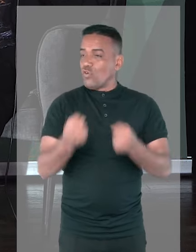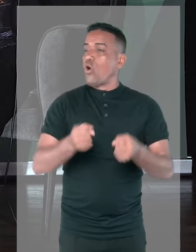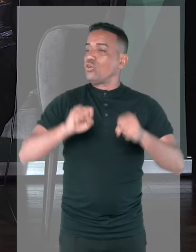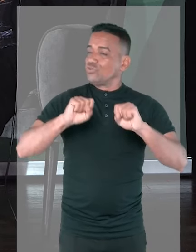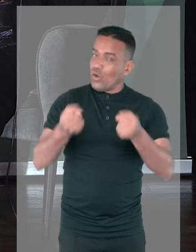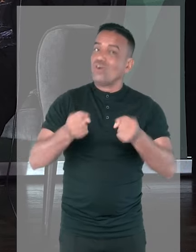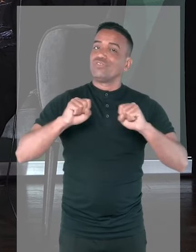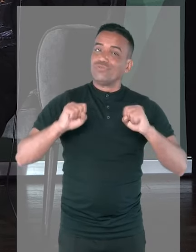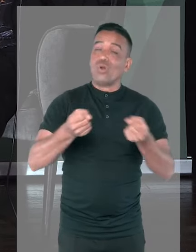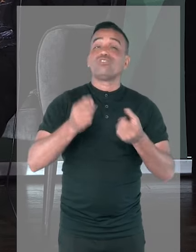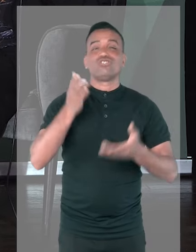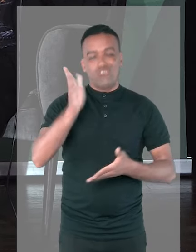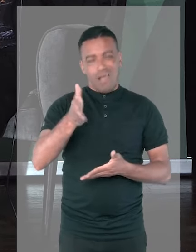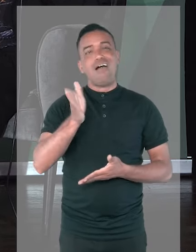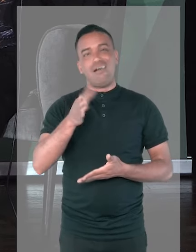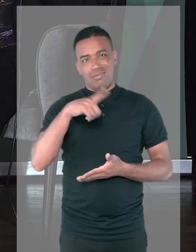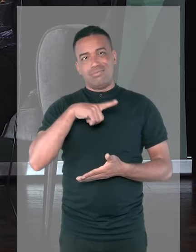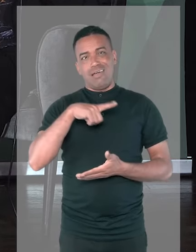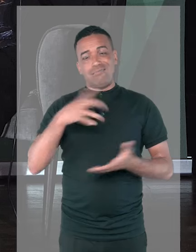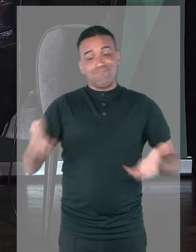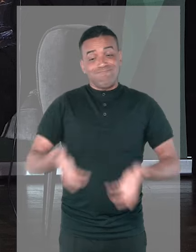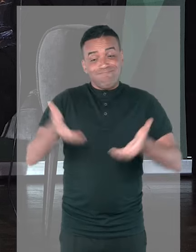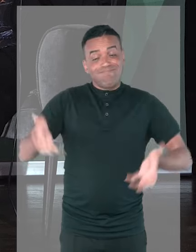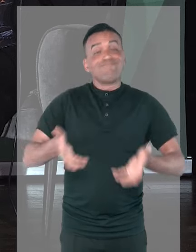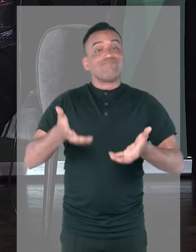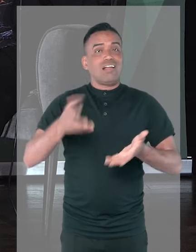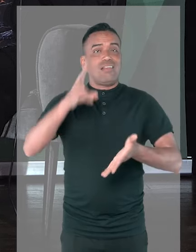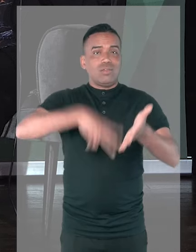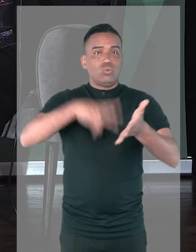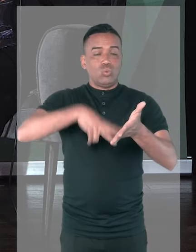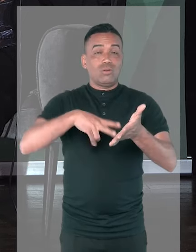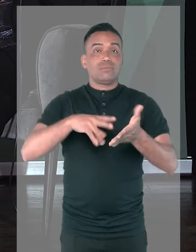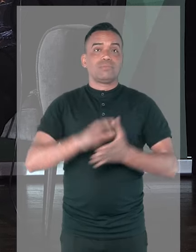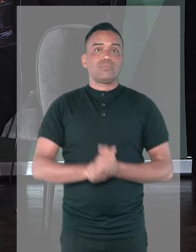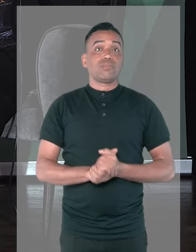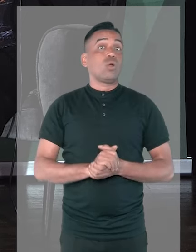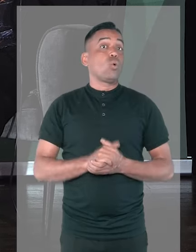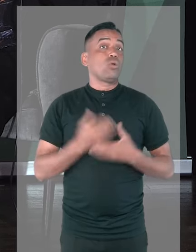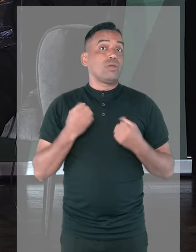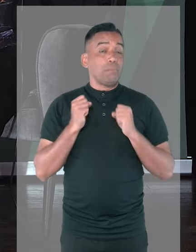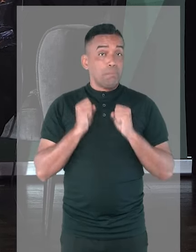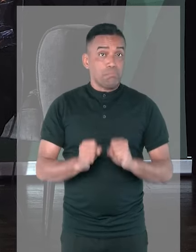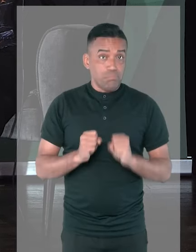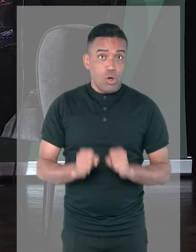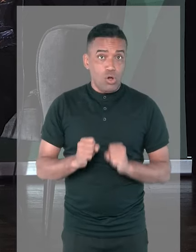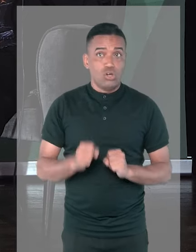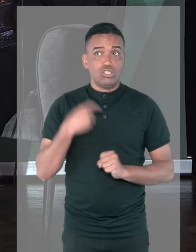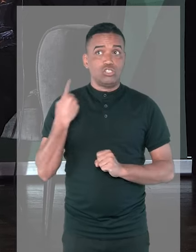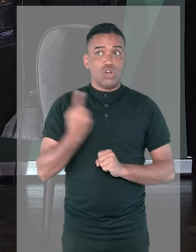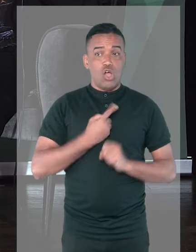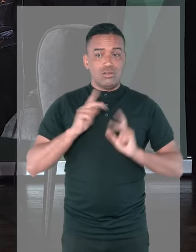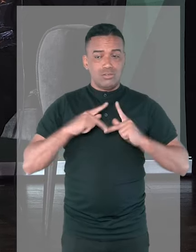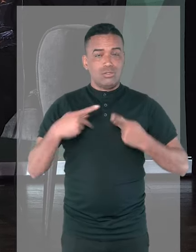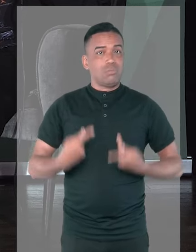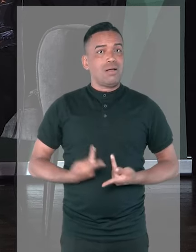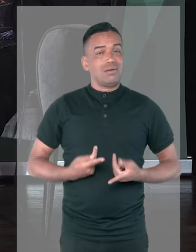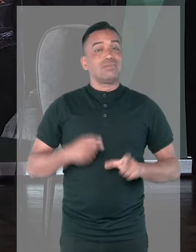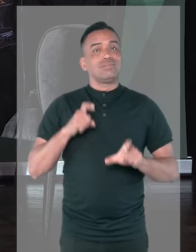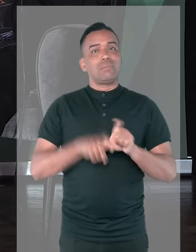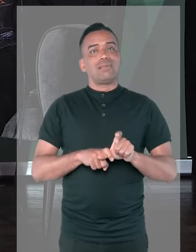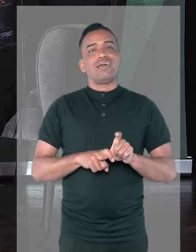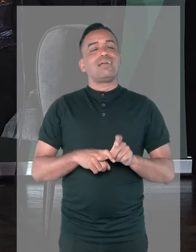mais. Mas o que a gente pode, e como eu dizia, nós humanos somos dependentes